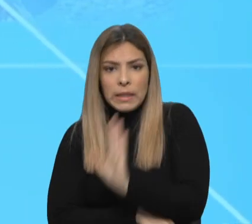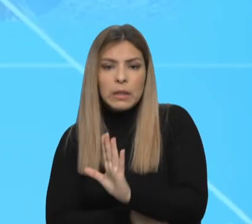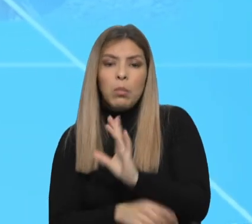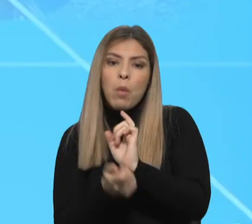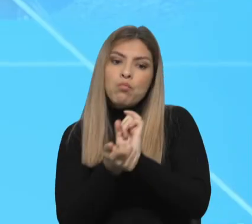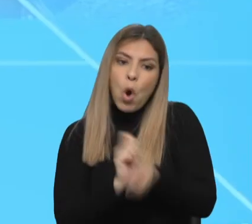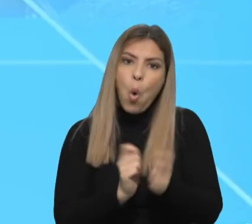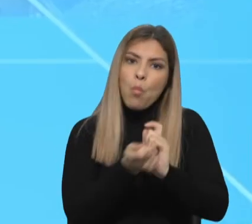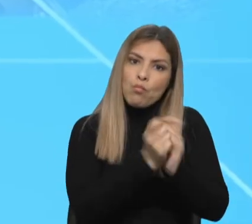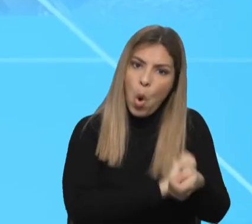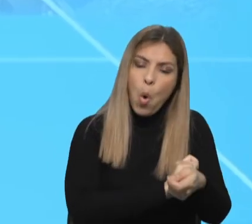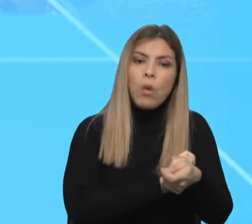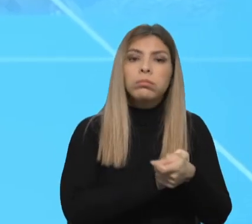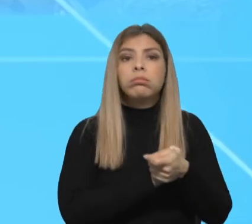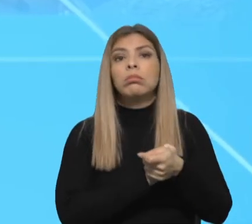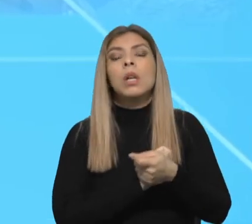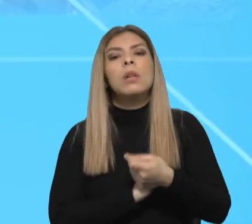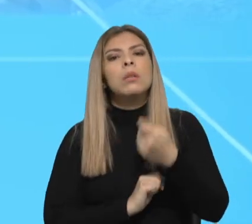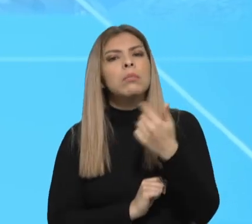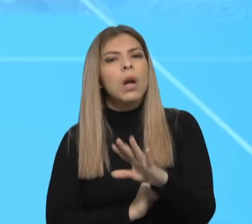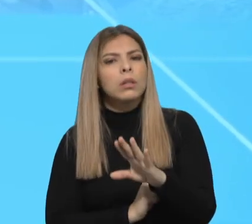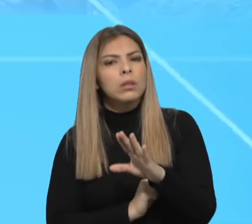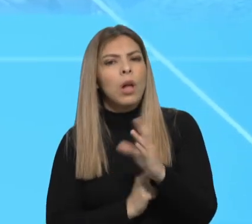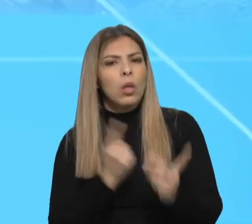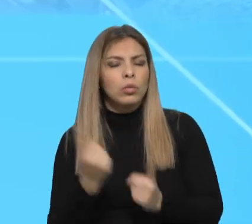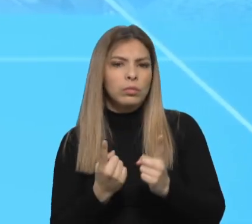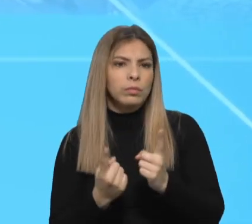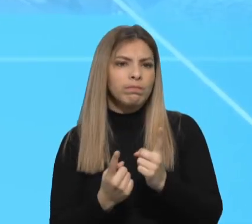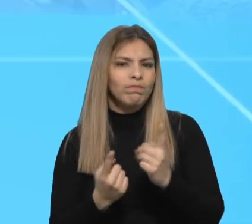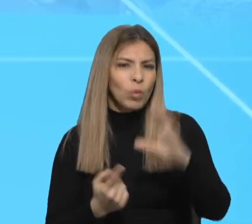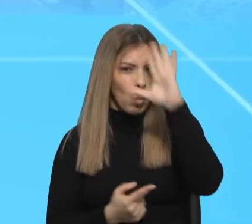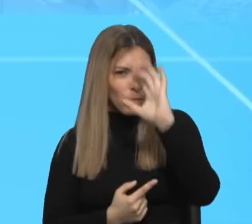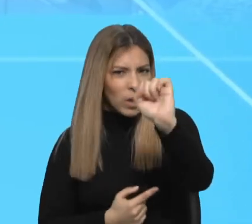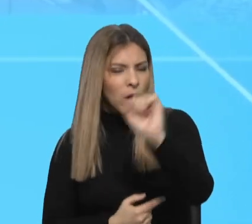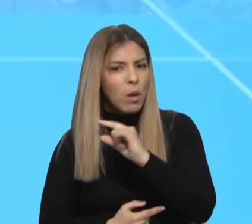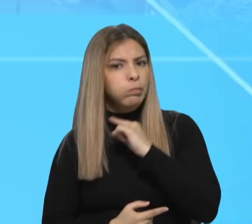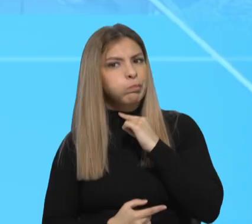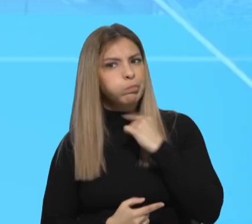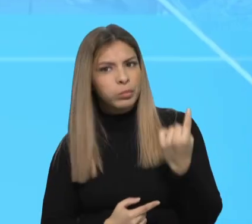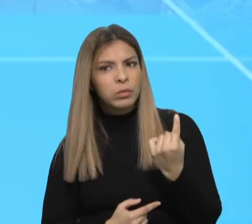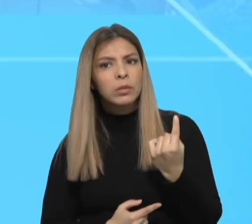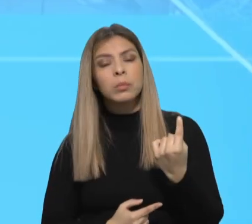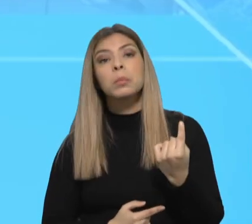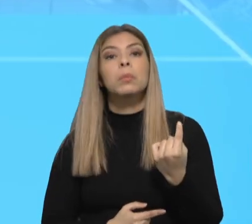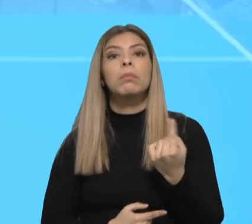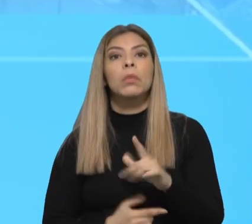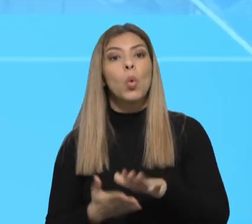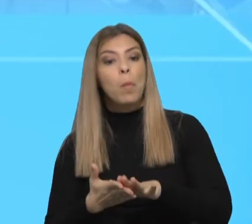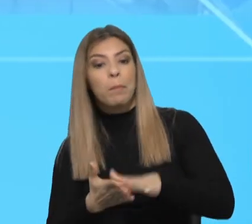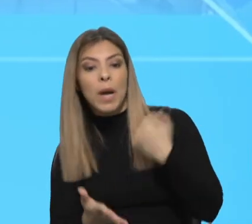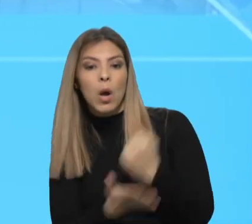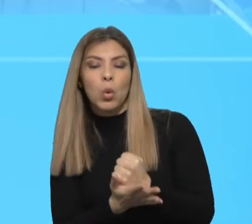poder. No entanto, foram raros os governos que permaneceram, que cumpriram as legislaturas completas.